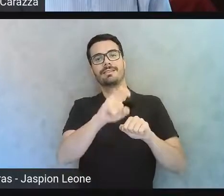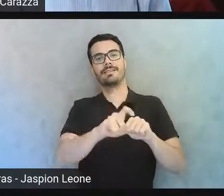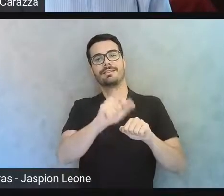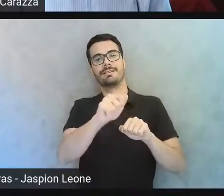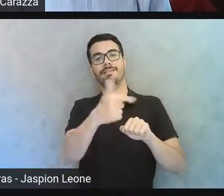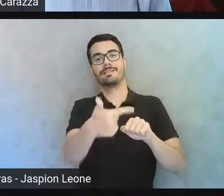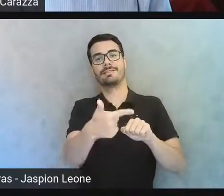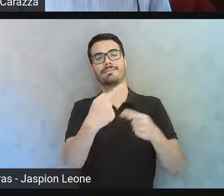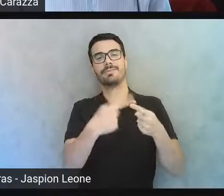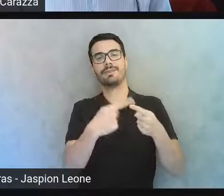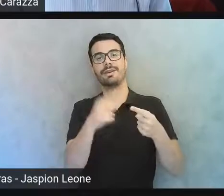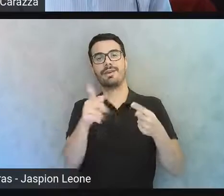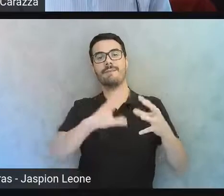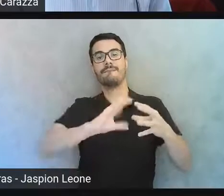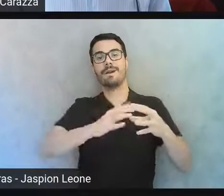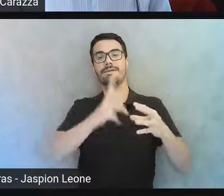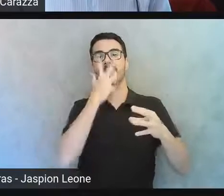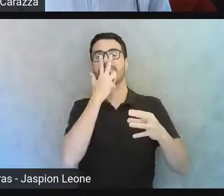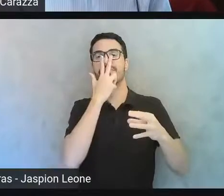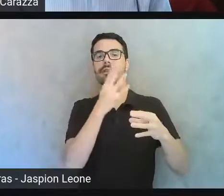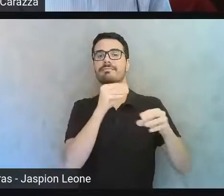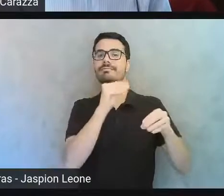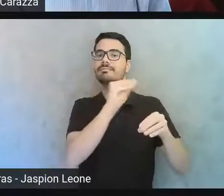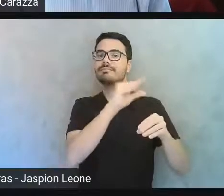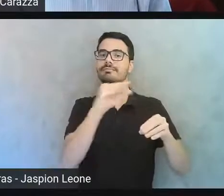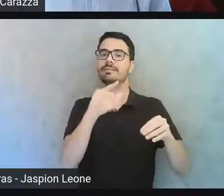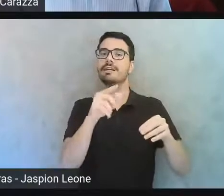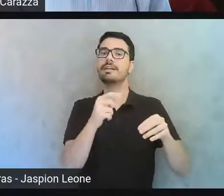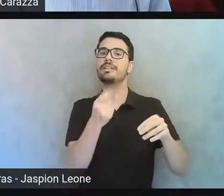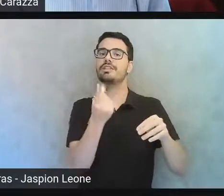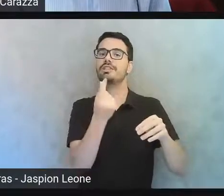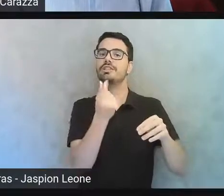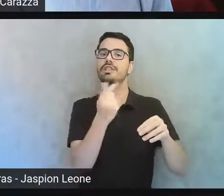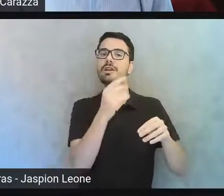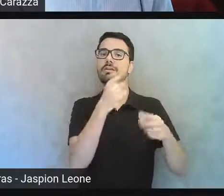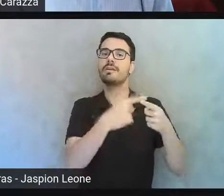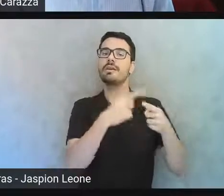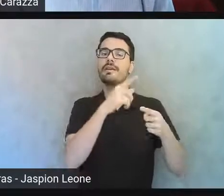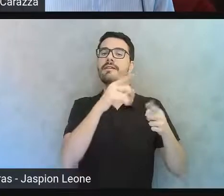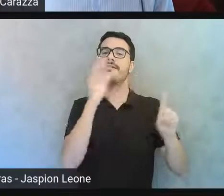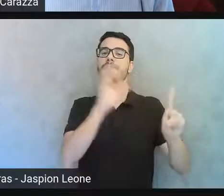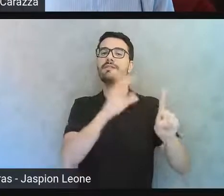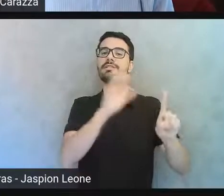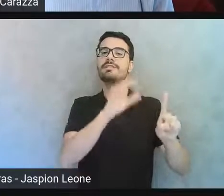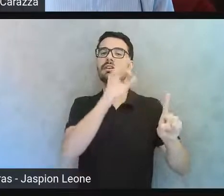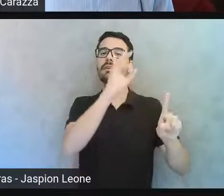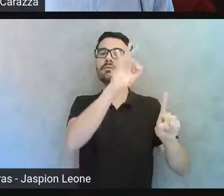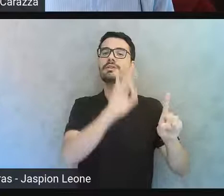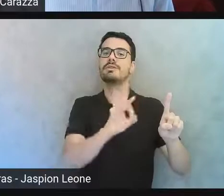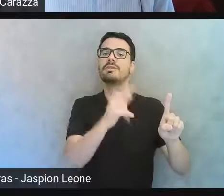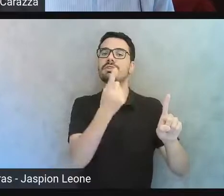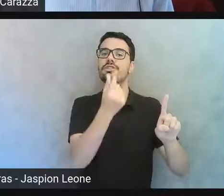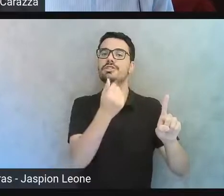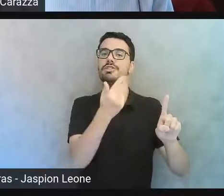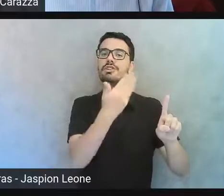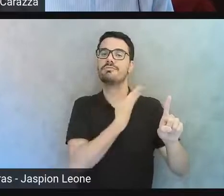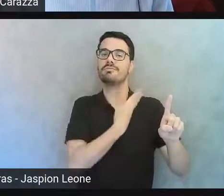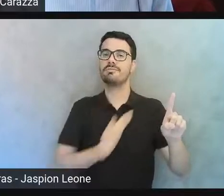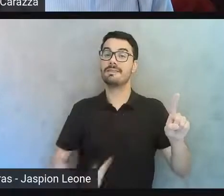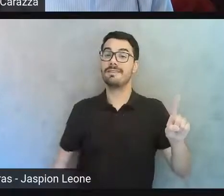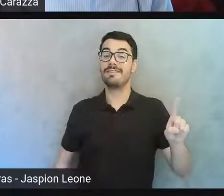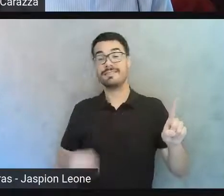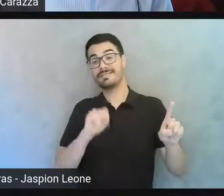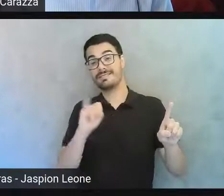declarar cada centavo que entrou, porque isso vai ter impacto sobre o dinheiro público que vai receber, né? Se vai funcionar ou não no Brasil,